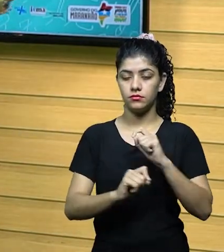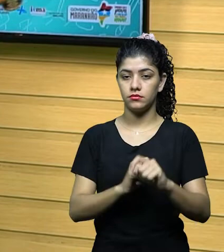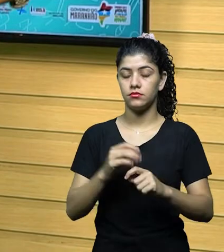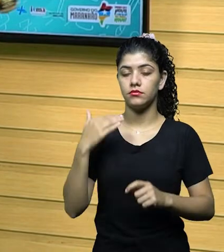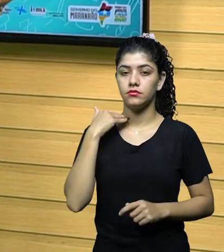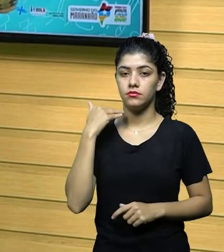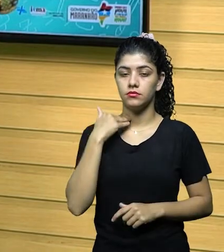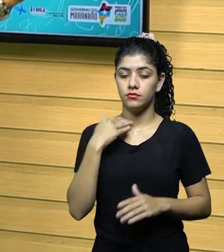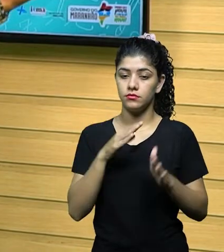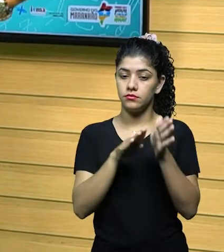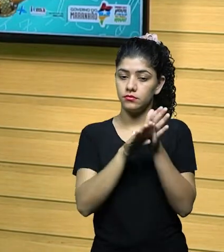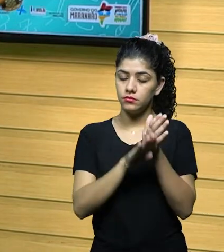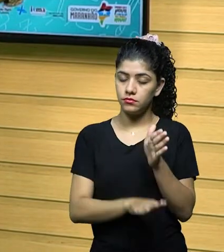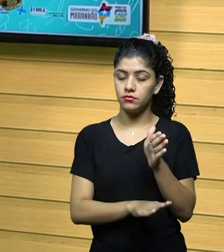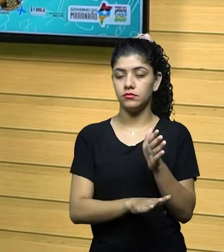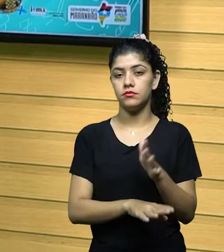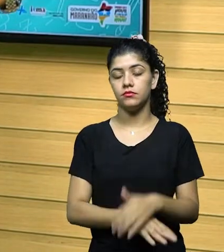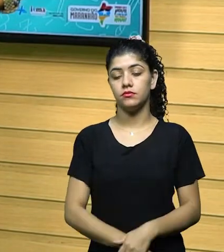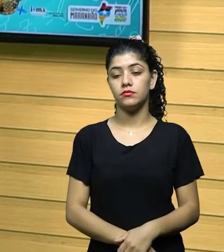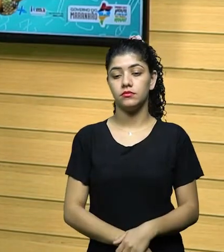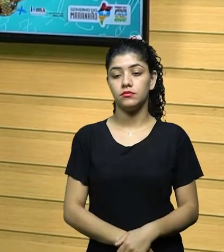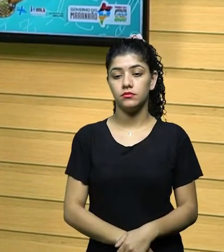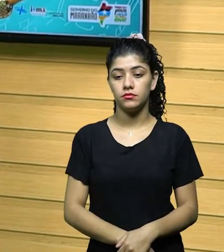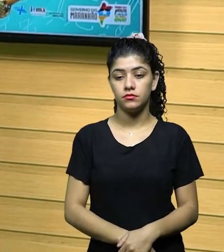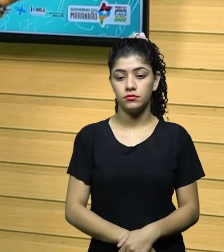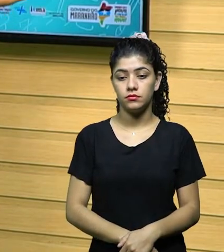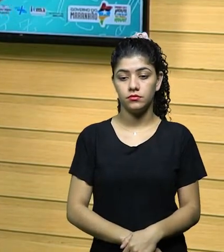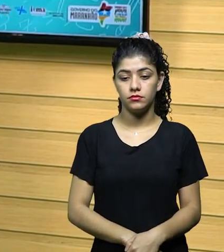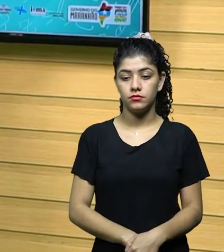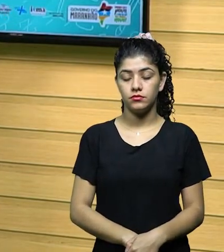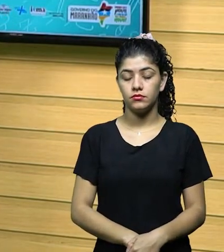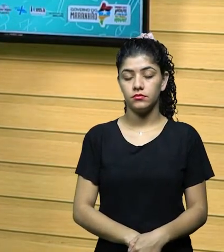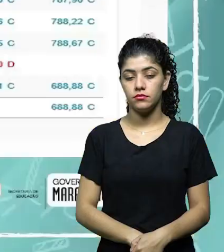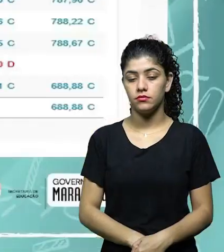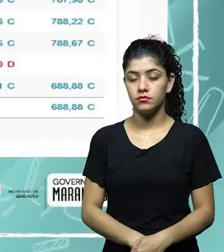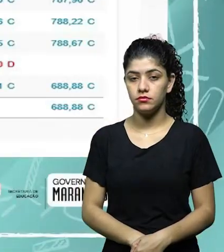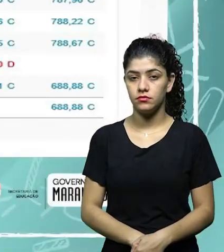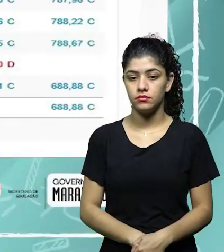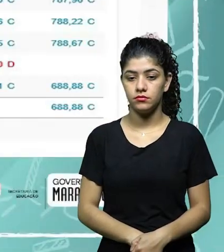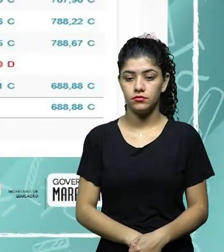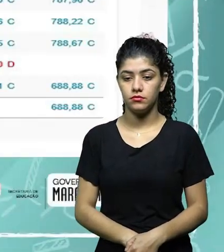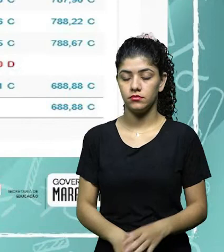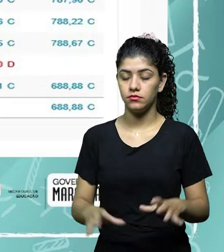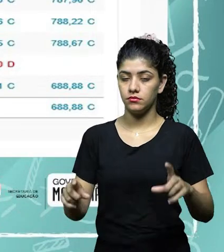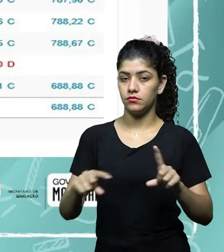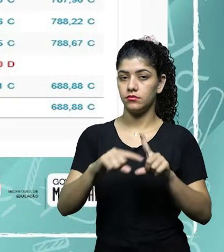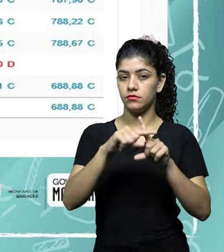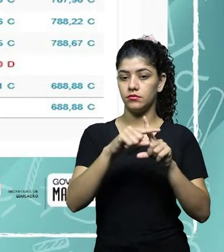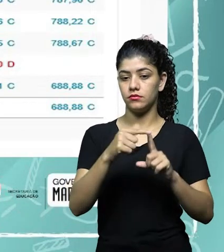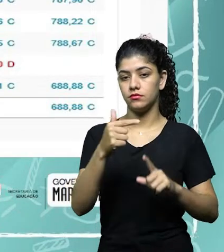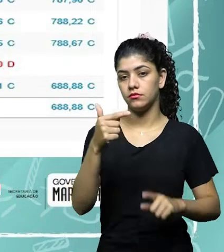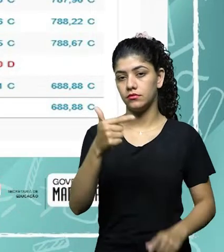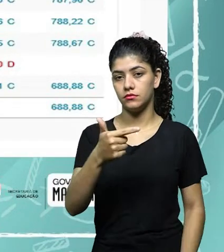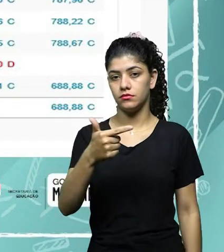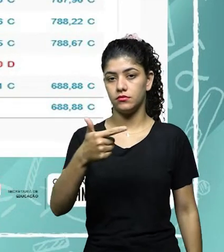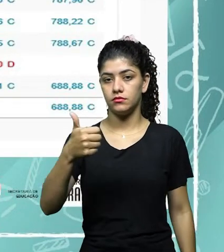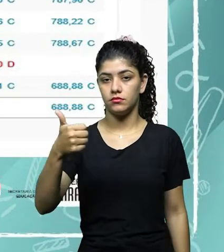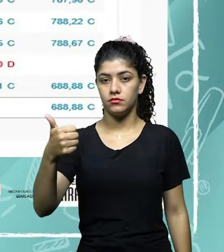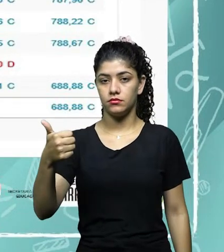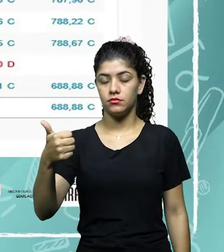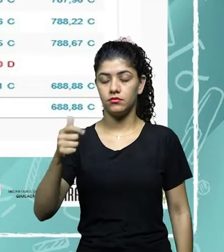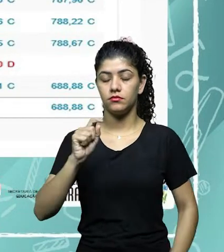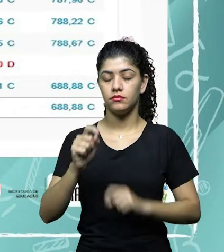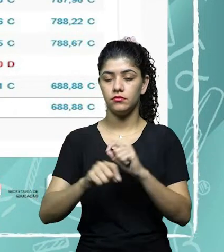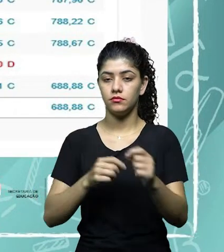banco ele amortiza, ele diminui a obrigação que ele tem com o cliente em R$ 100. Logo, somado com esse 21 centavos